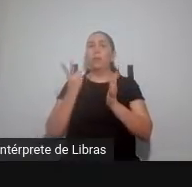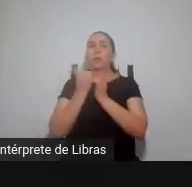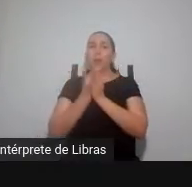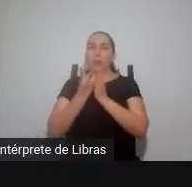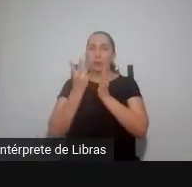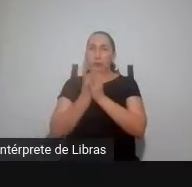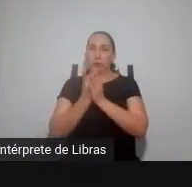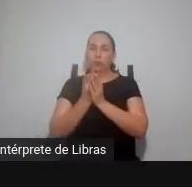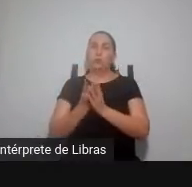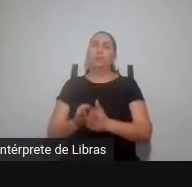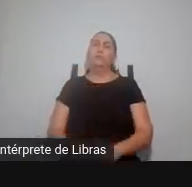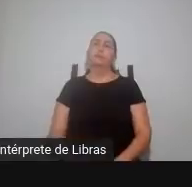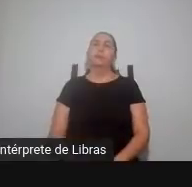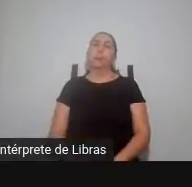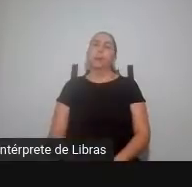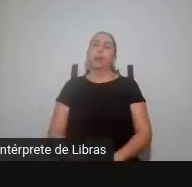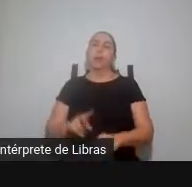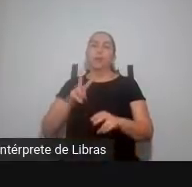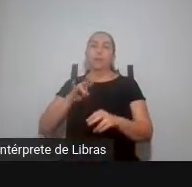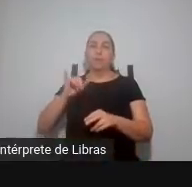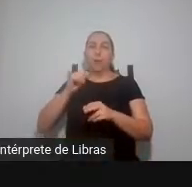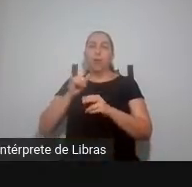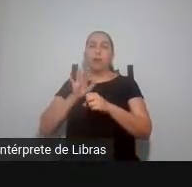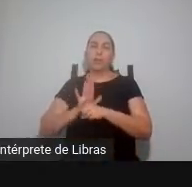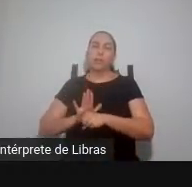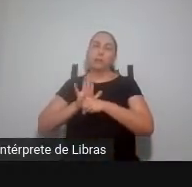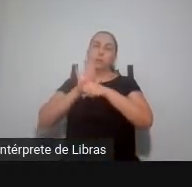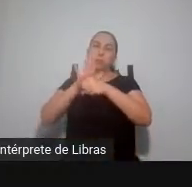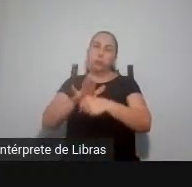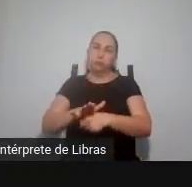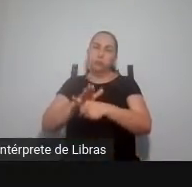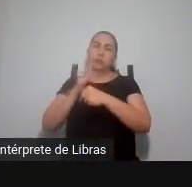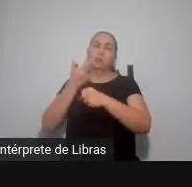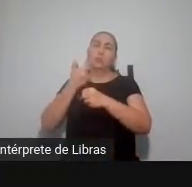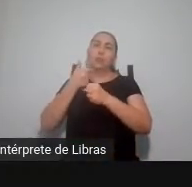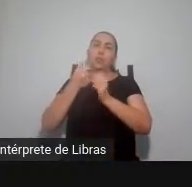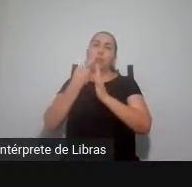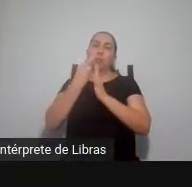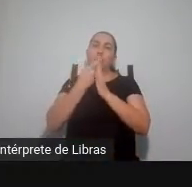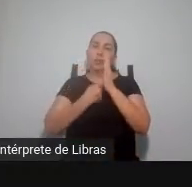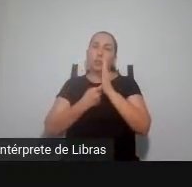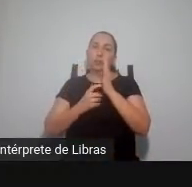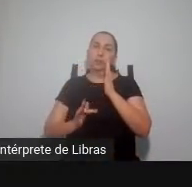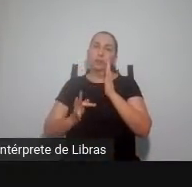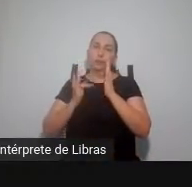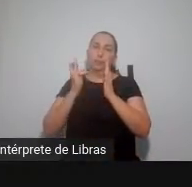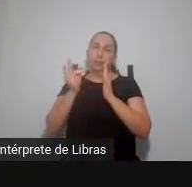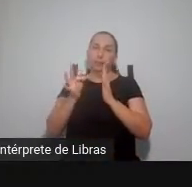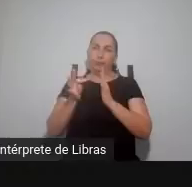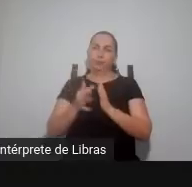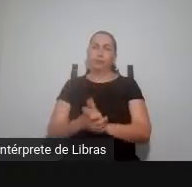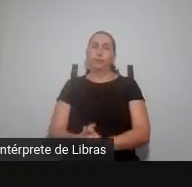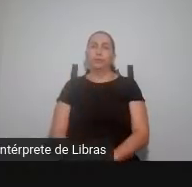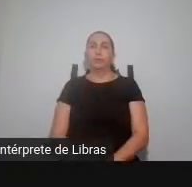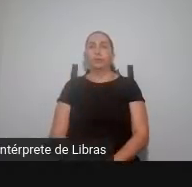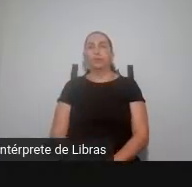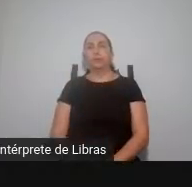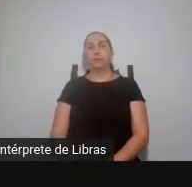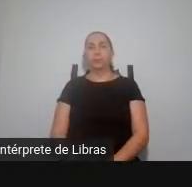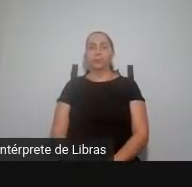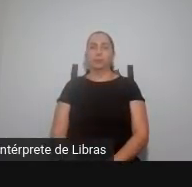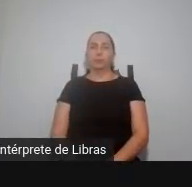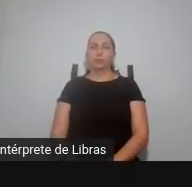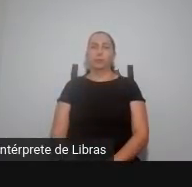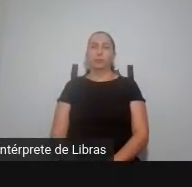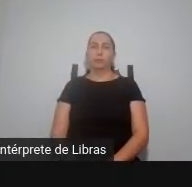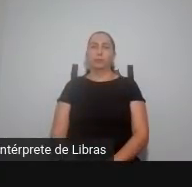escrita, porque isso vai sustentar, inclusive, as produções de textos futuras. Com certeza. E aí, nossa, nosso